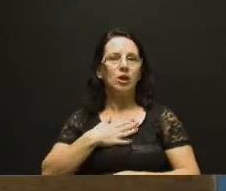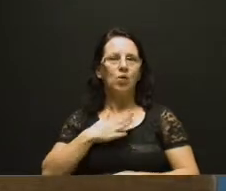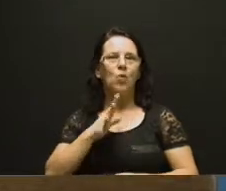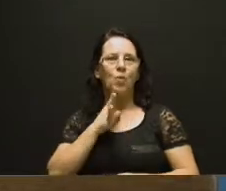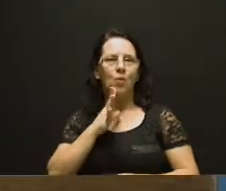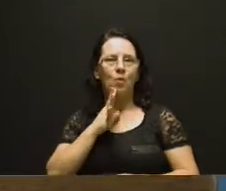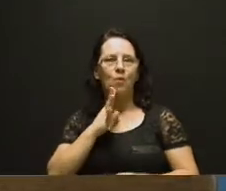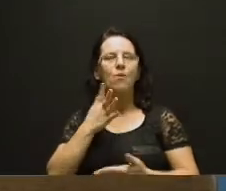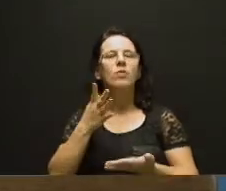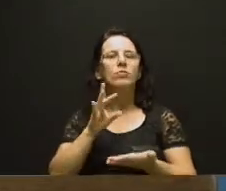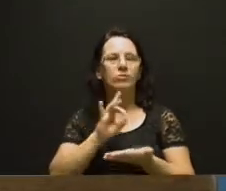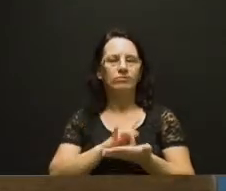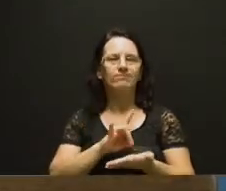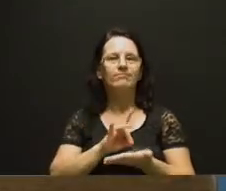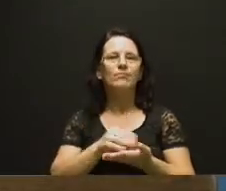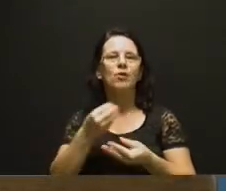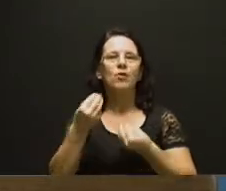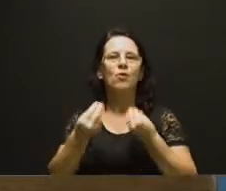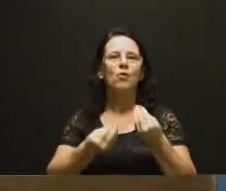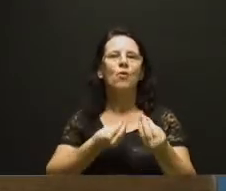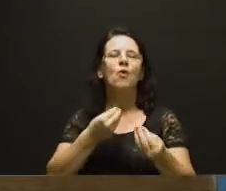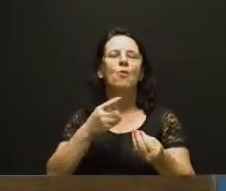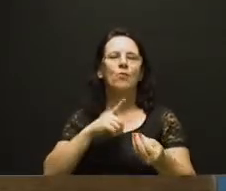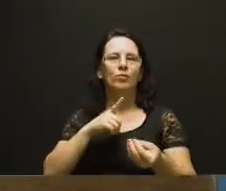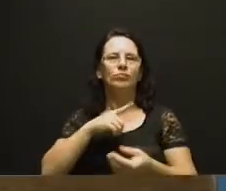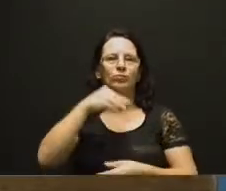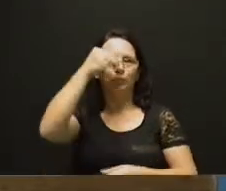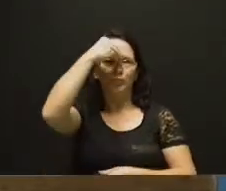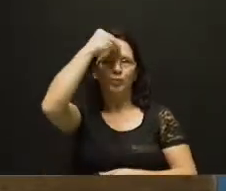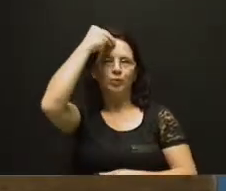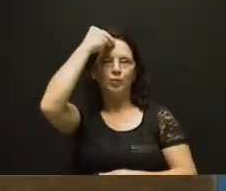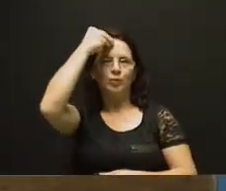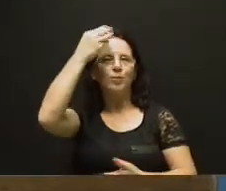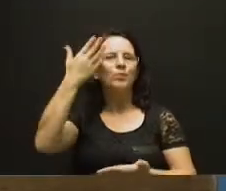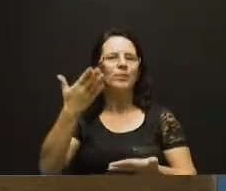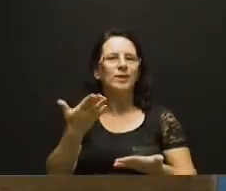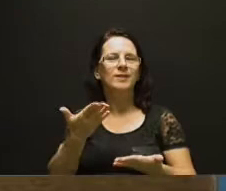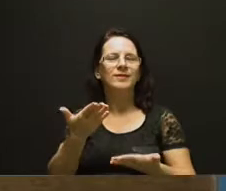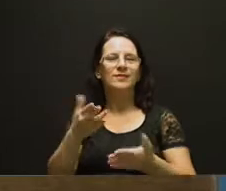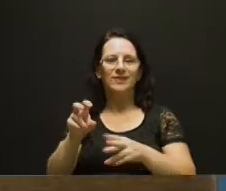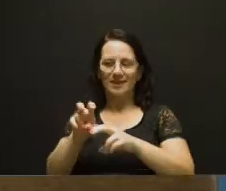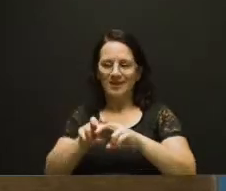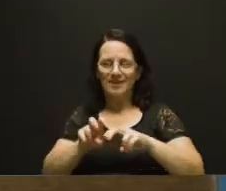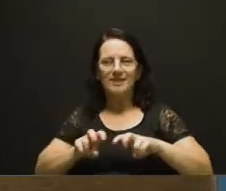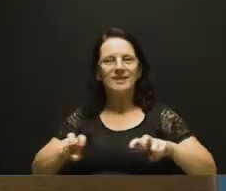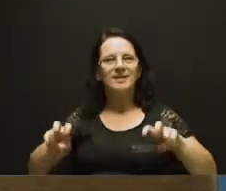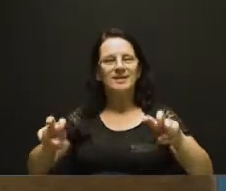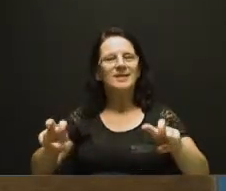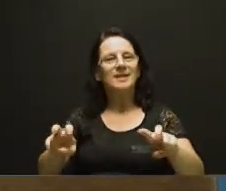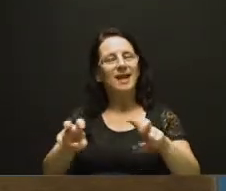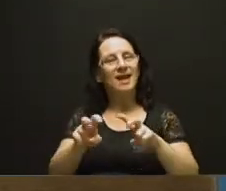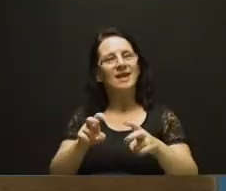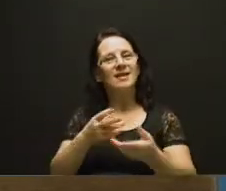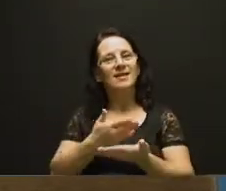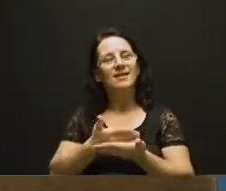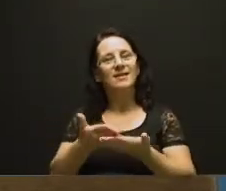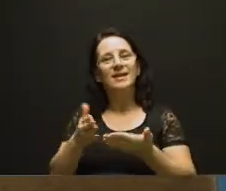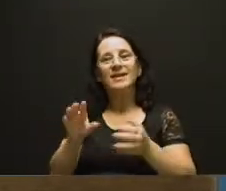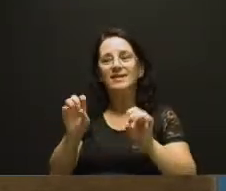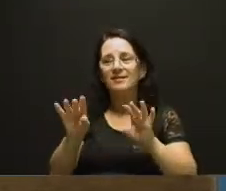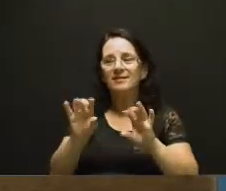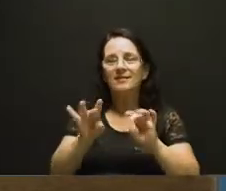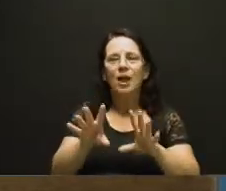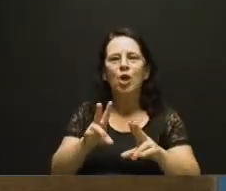conheço e eu sei o quanto ele tem pra dar é quando ele senta os amiguinhos e começa a ensinar coisas que eu nunca